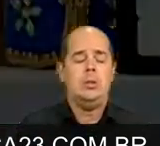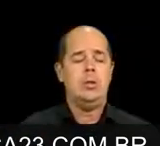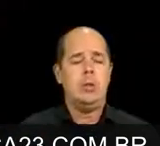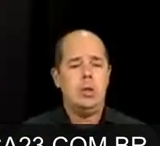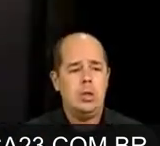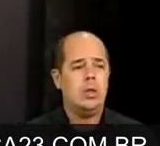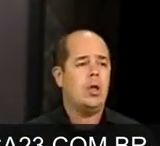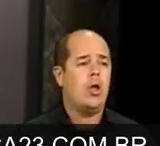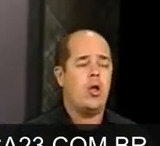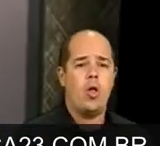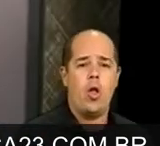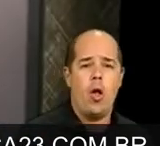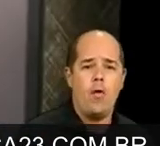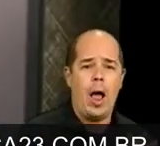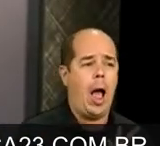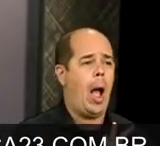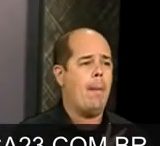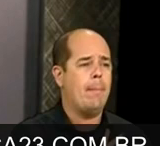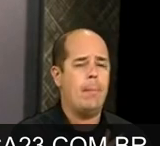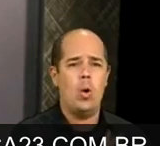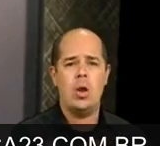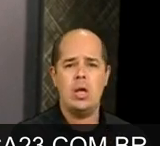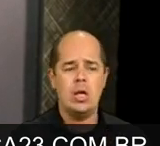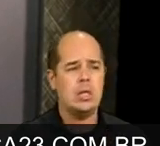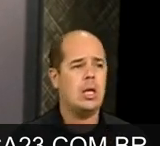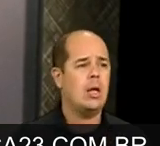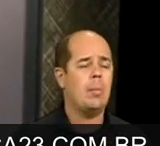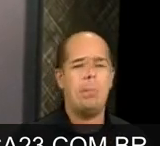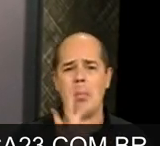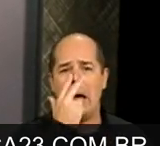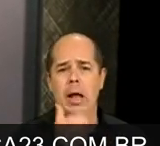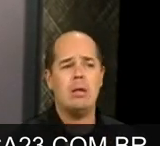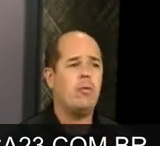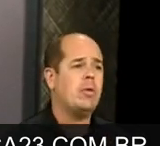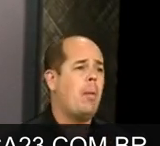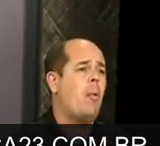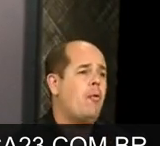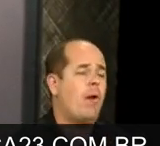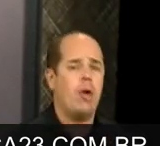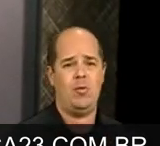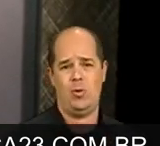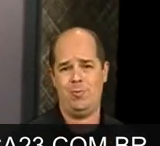delegacia, chega lá, parece que você está pedindo um favor.